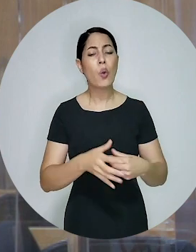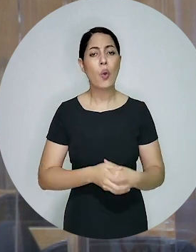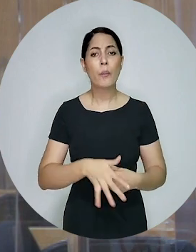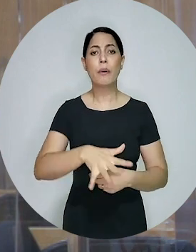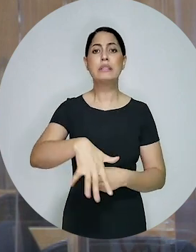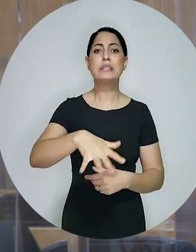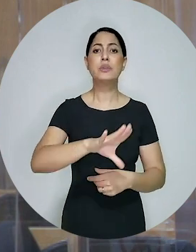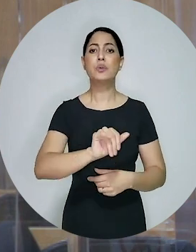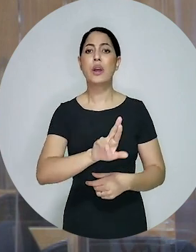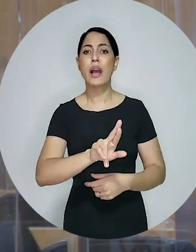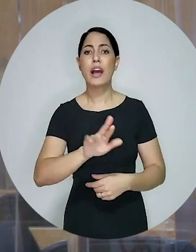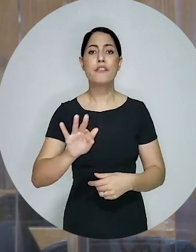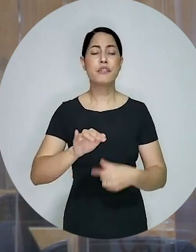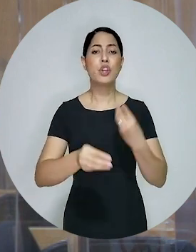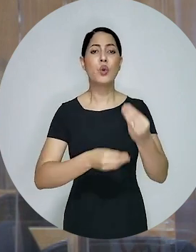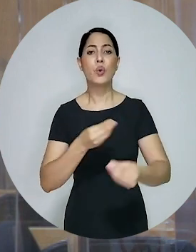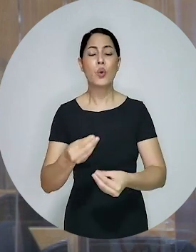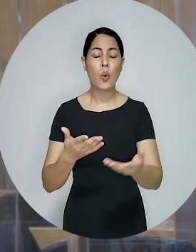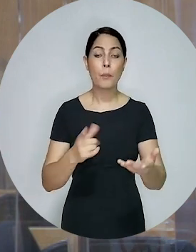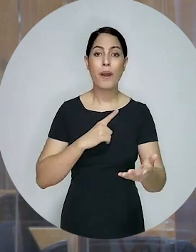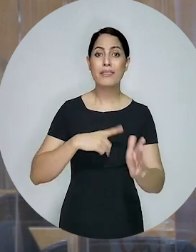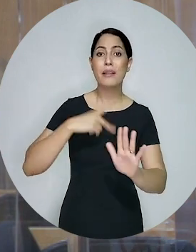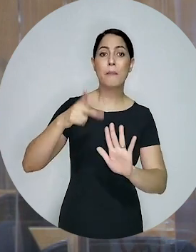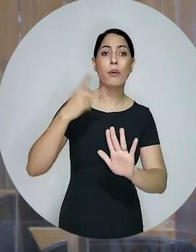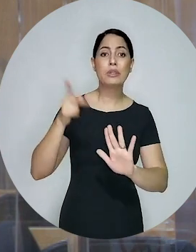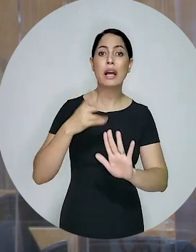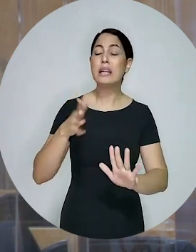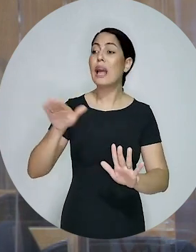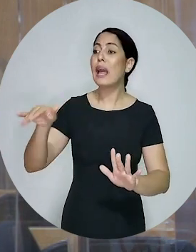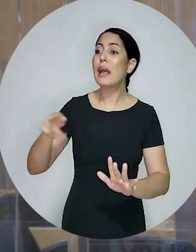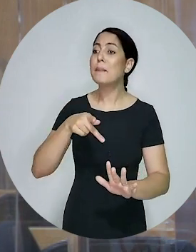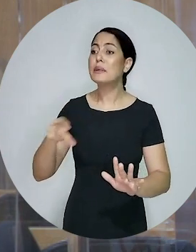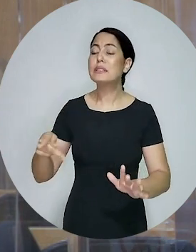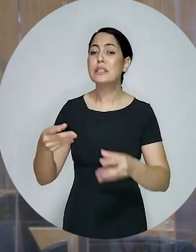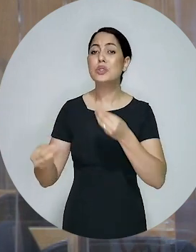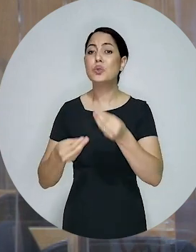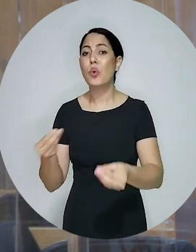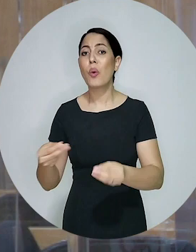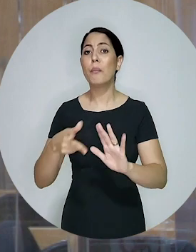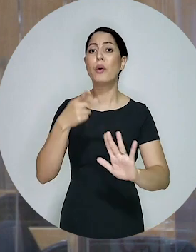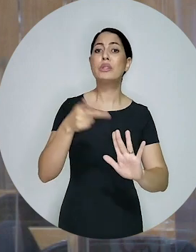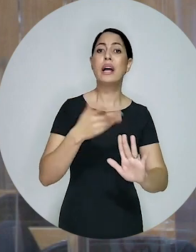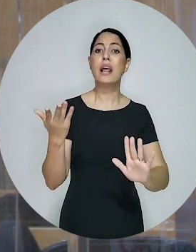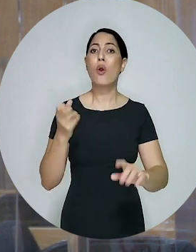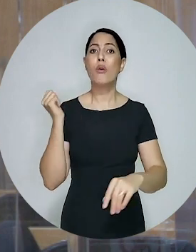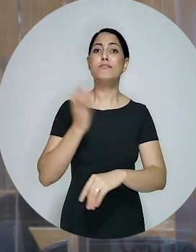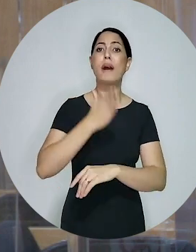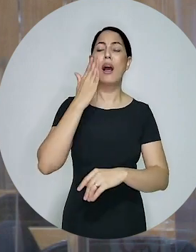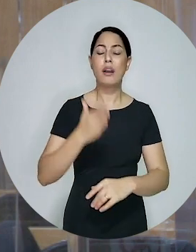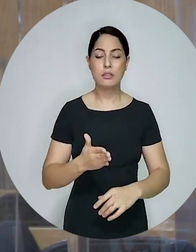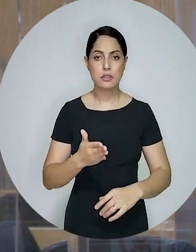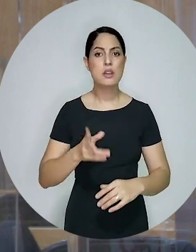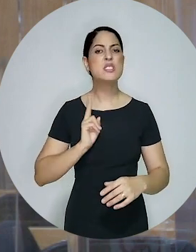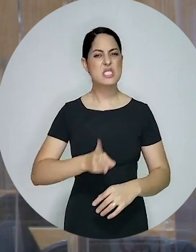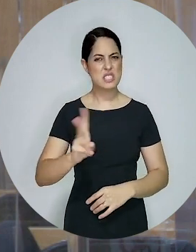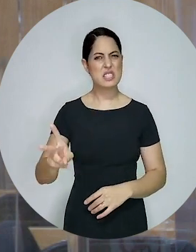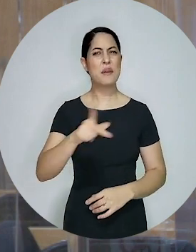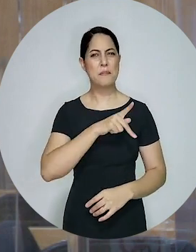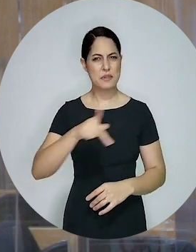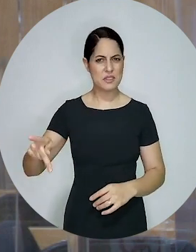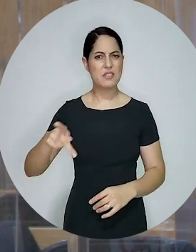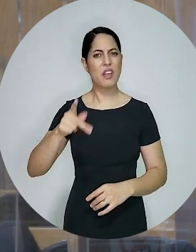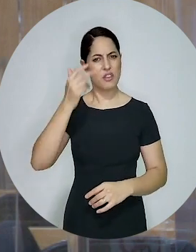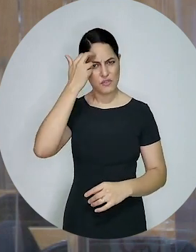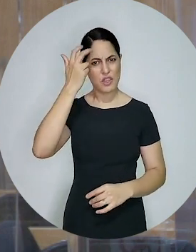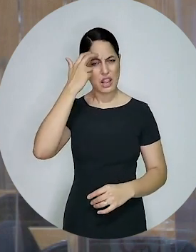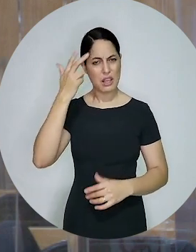a sustentação oral, a sessão do CARF e tal. E o CARF baixou uma portaria. Presidente, nós temos que combater a portaria